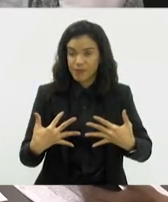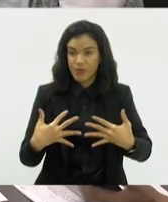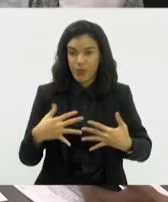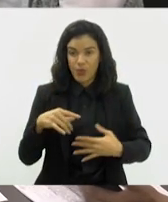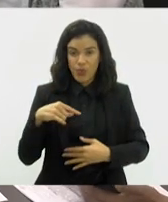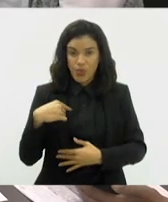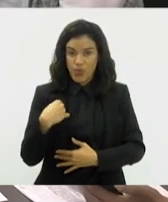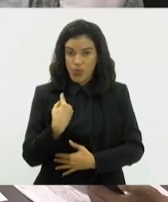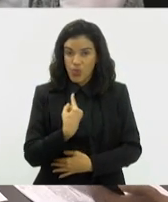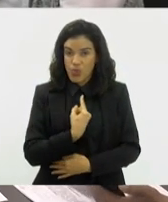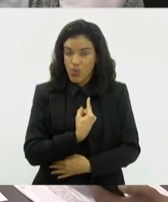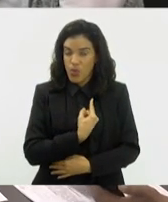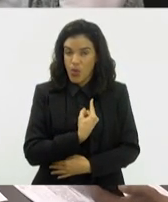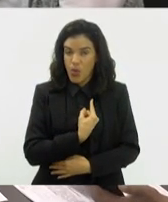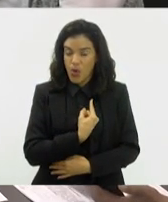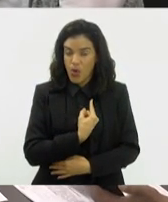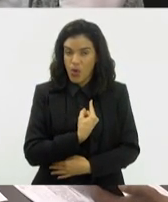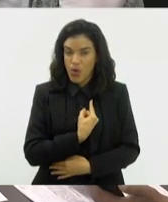não vamos